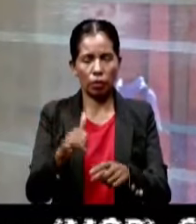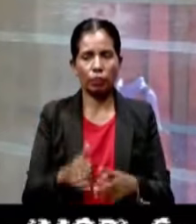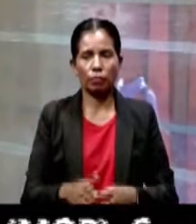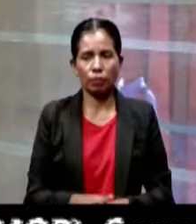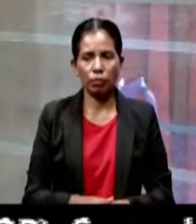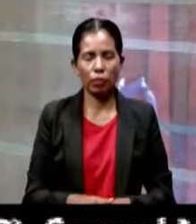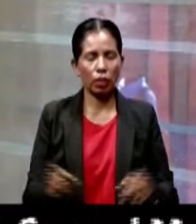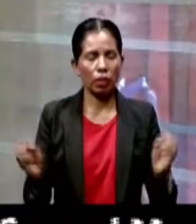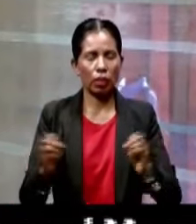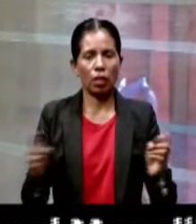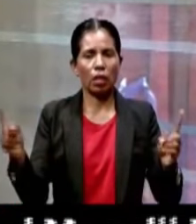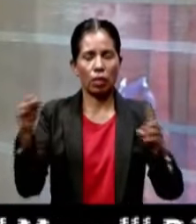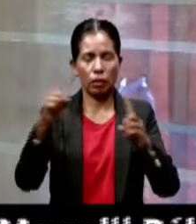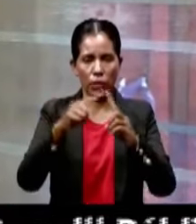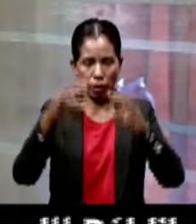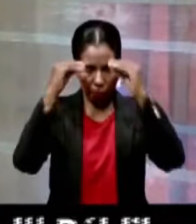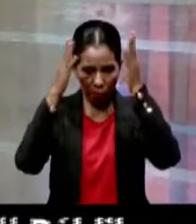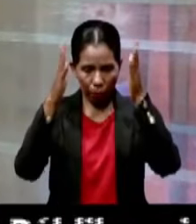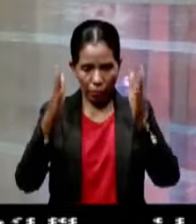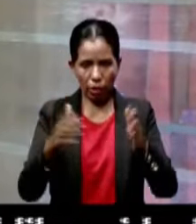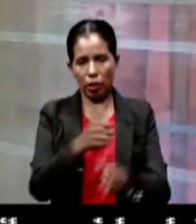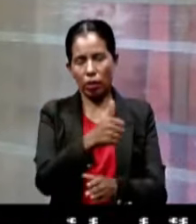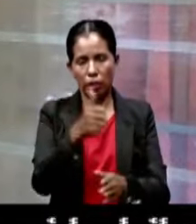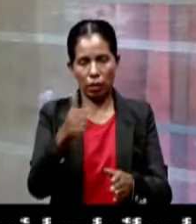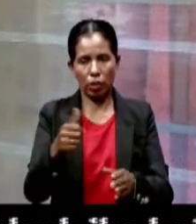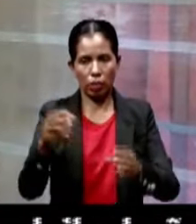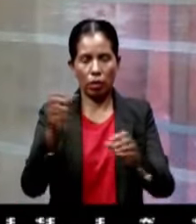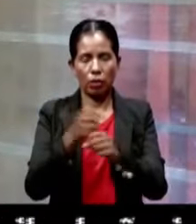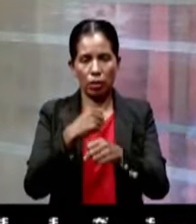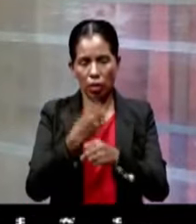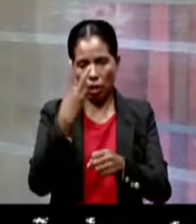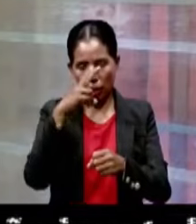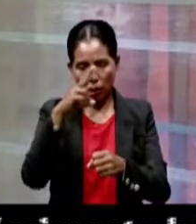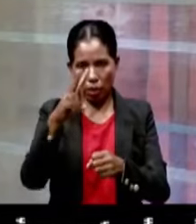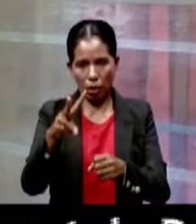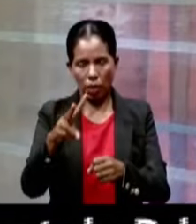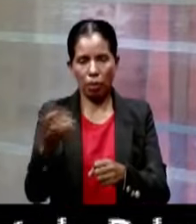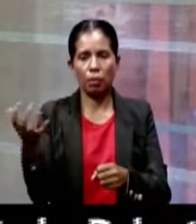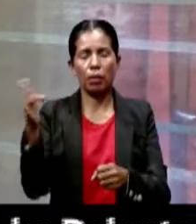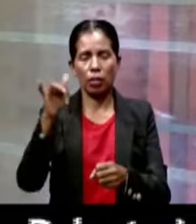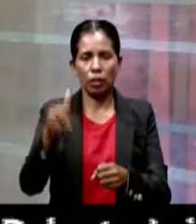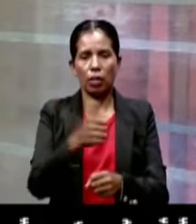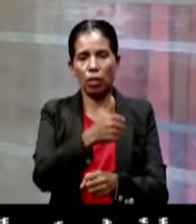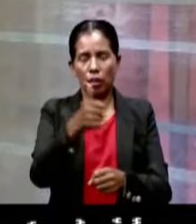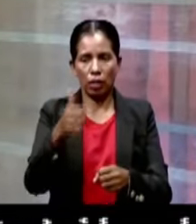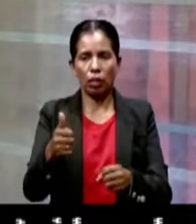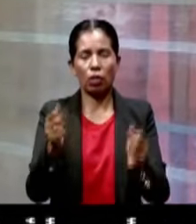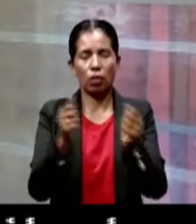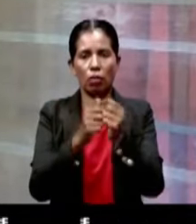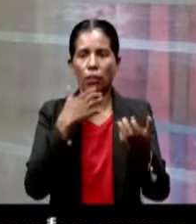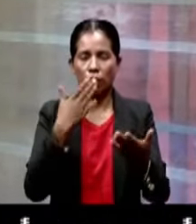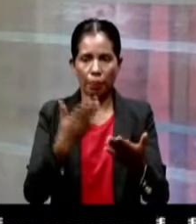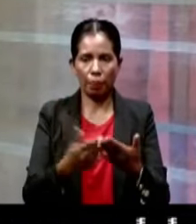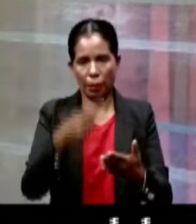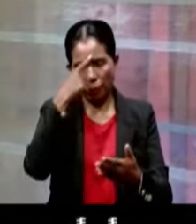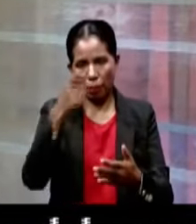la to atu professor da matéria ideidak atu bele halo avaliação ka acompanhamento basirane kada ideidak o máximo.